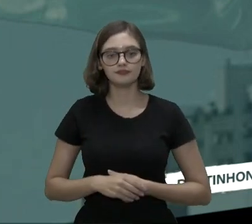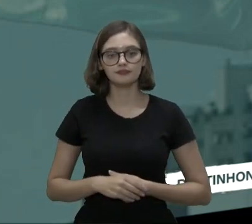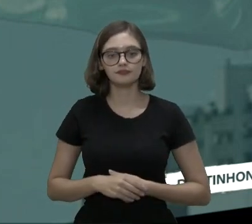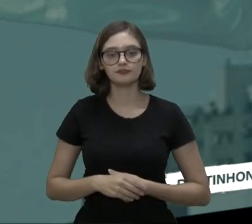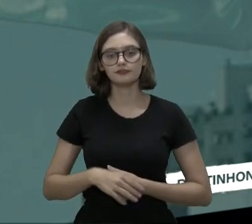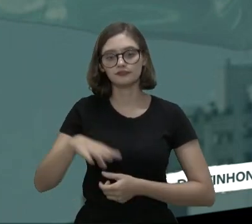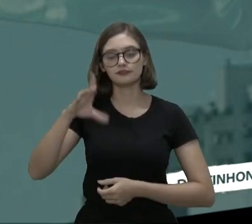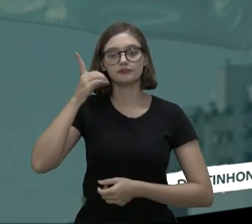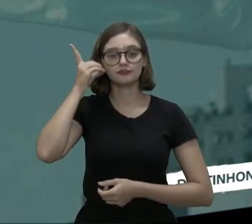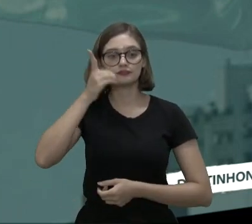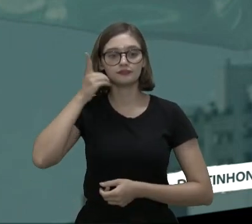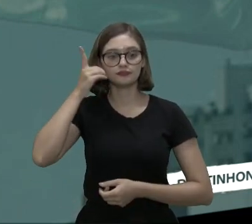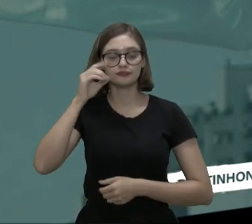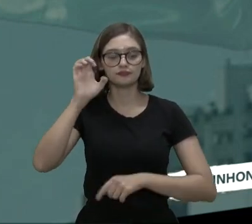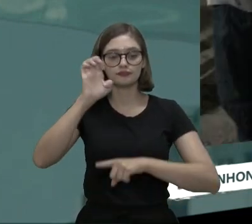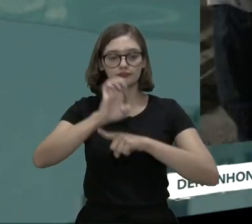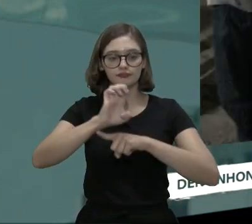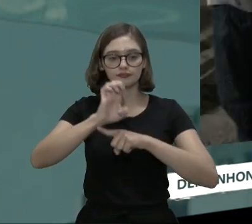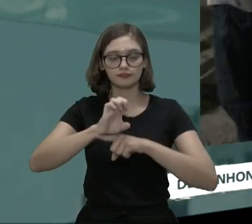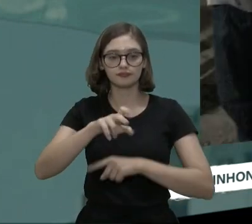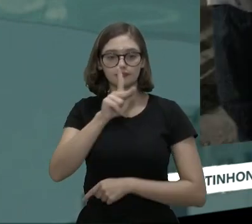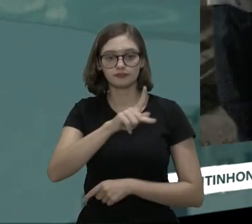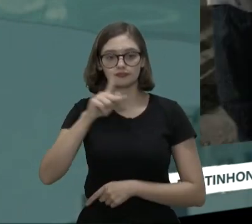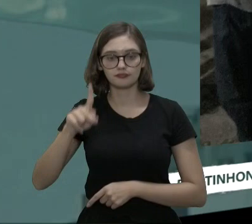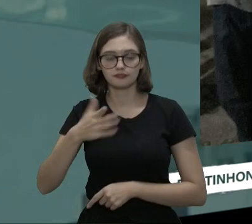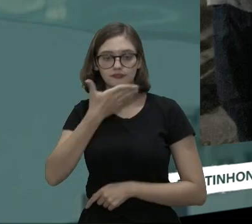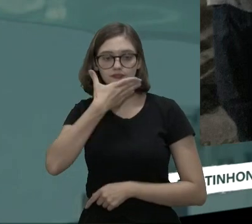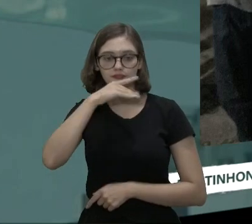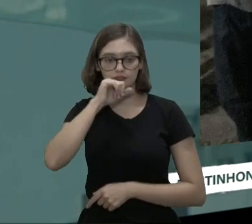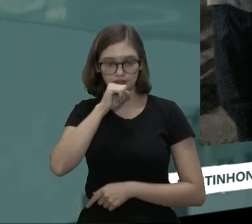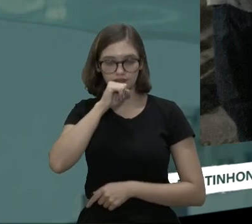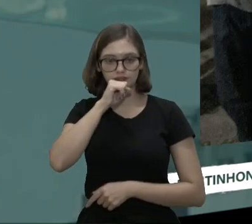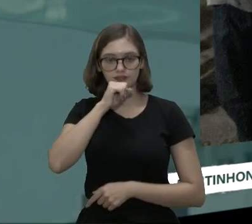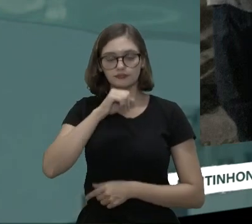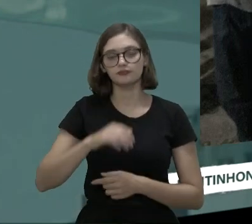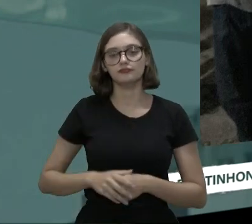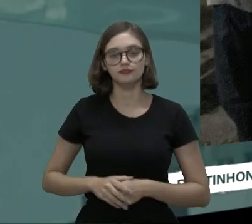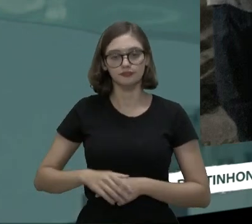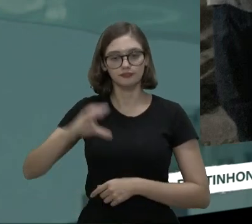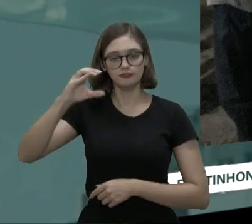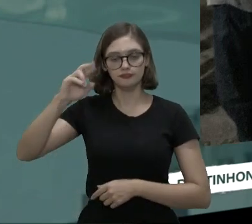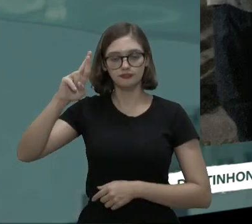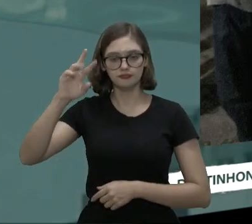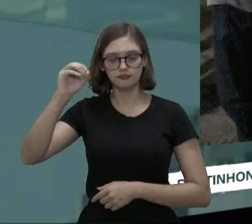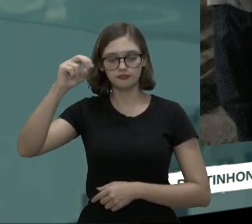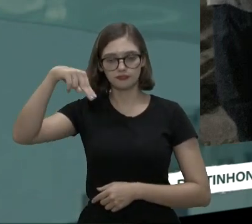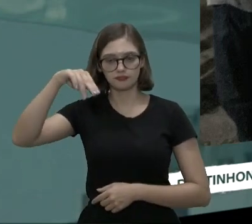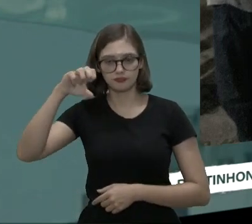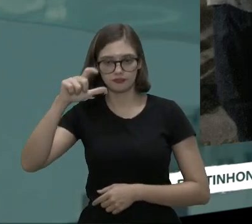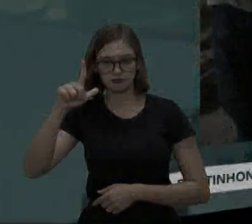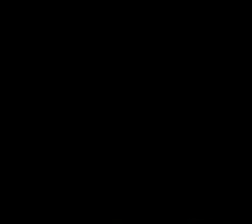deputado estadual do PP, e o seu pai, Coronel Telhada, que é o deputado federal do PP também.